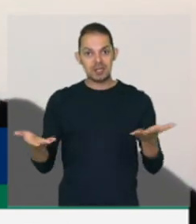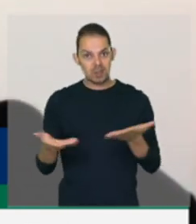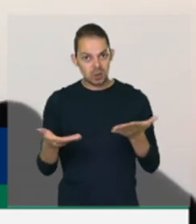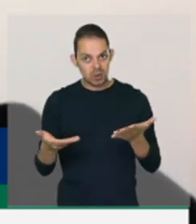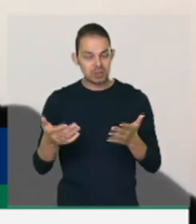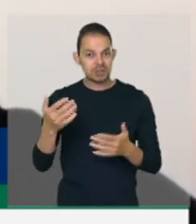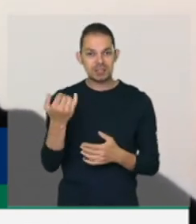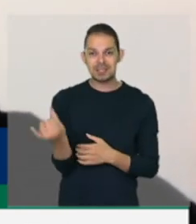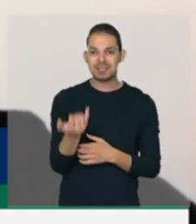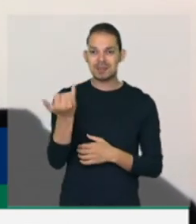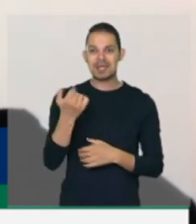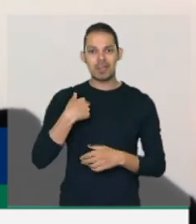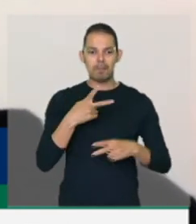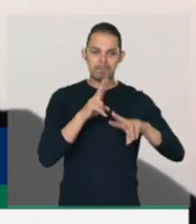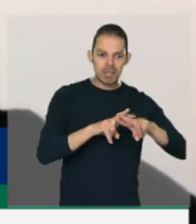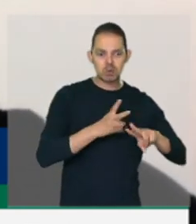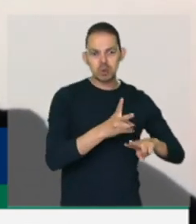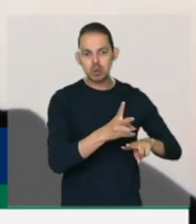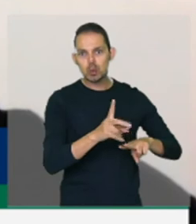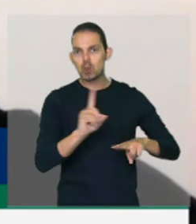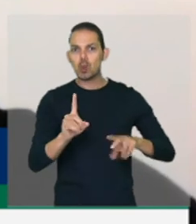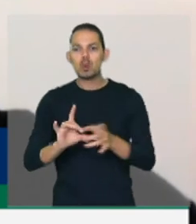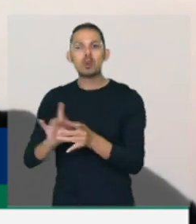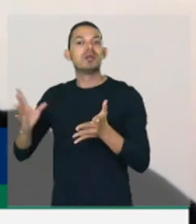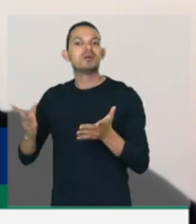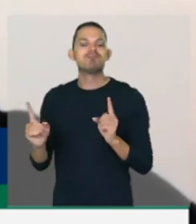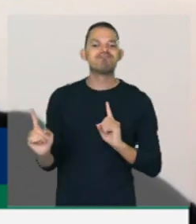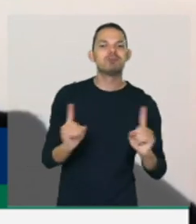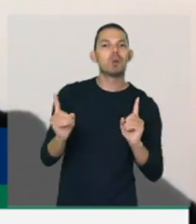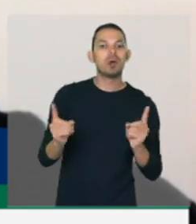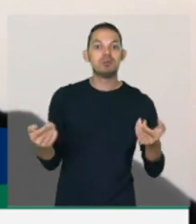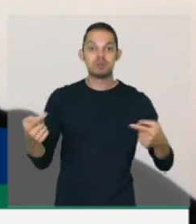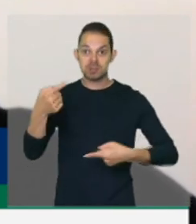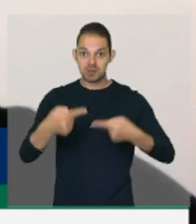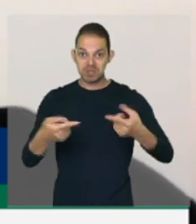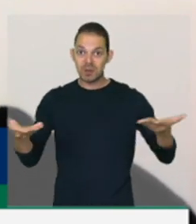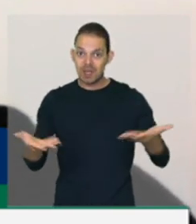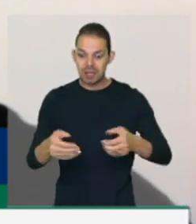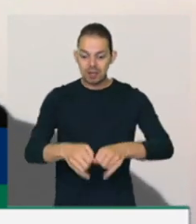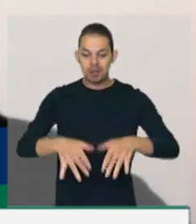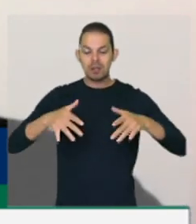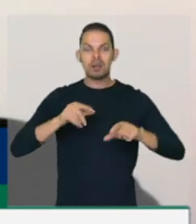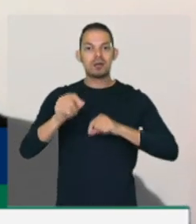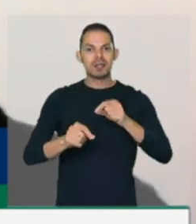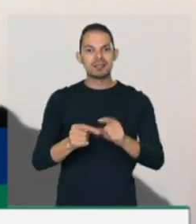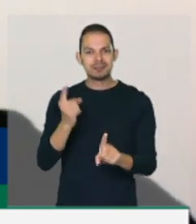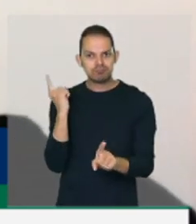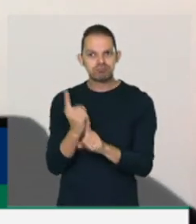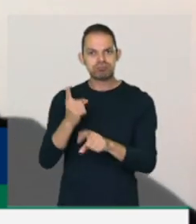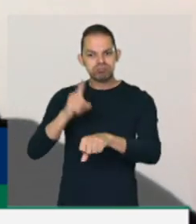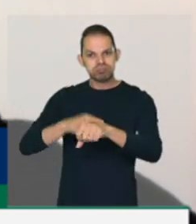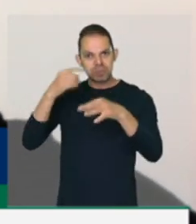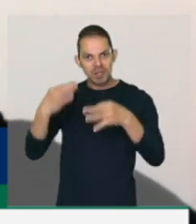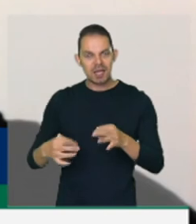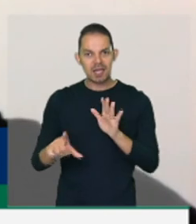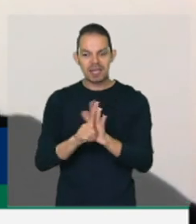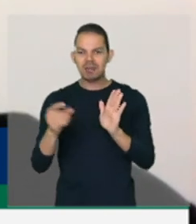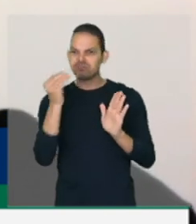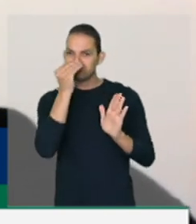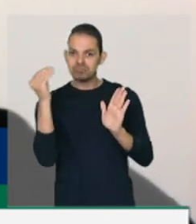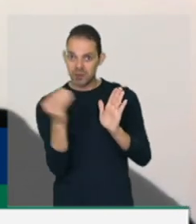se permaneço preso ou não. O que realmente está se discutindo nesse plenário é se há uma flagrante ilegalidade